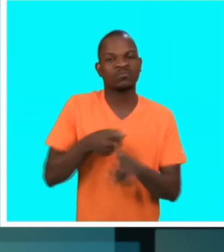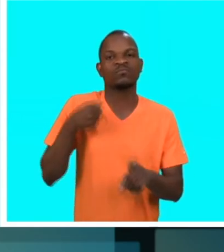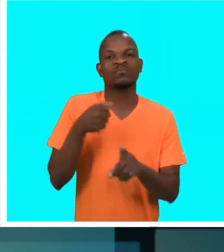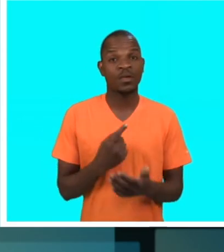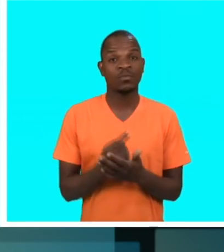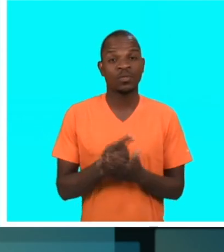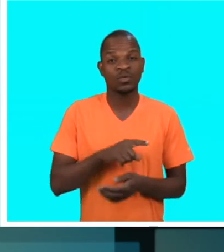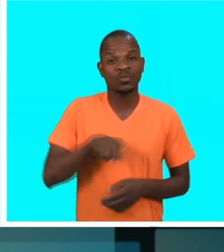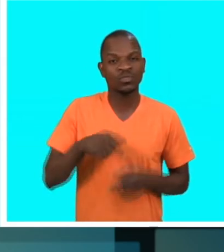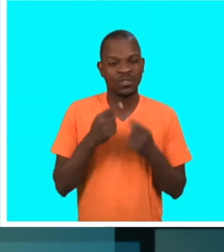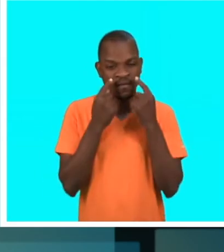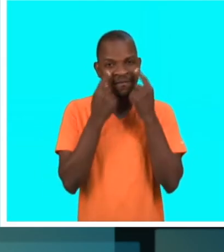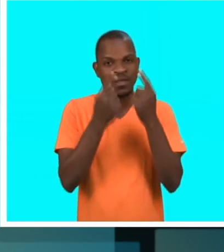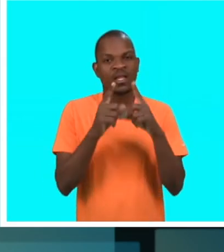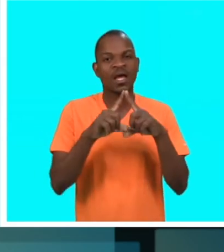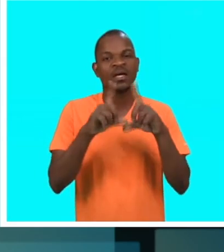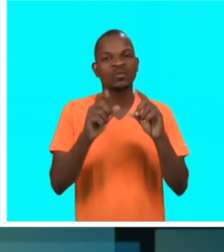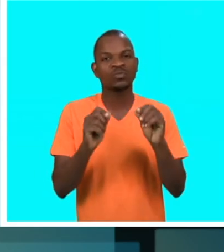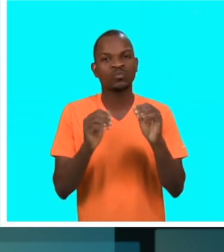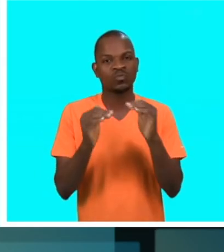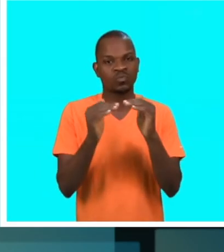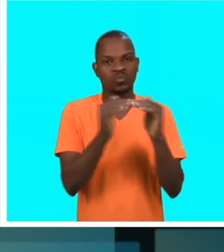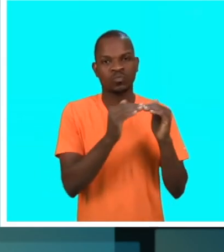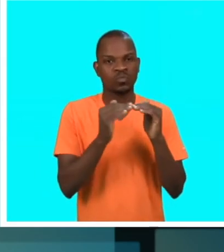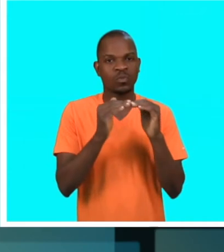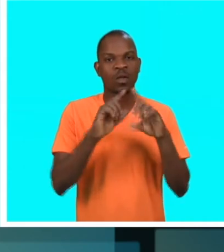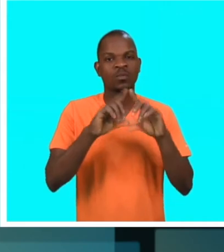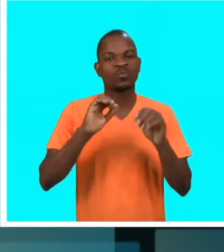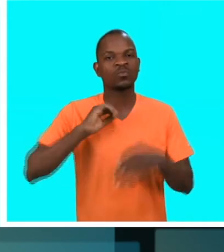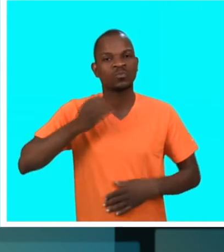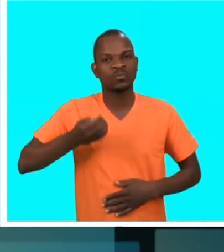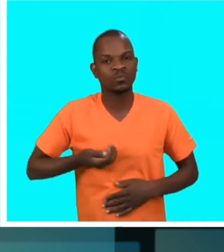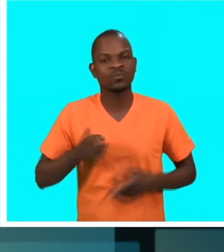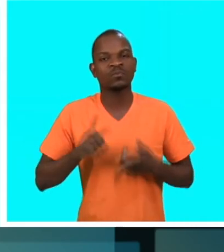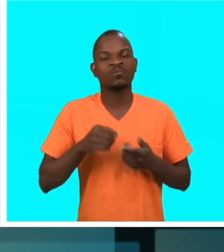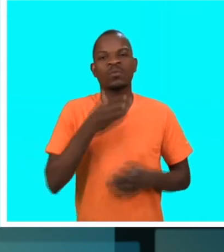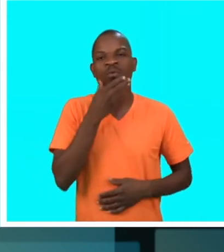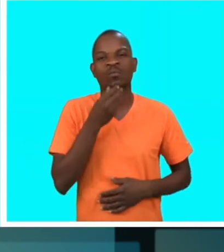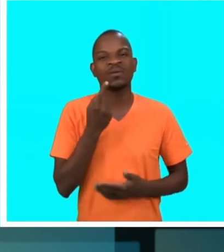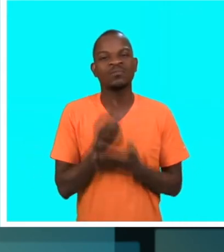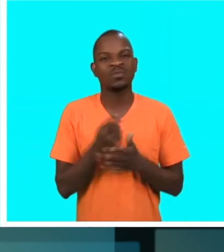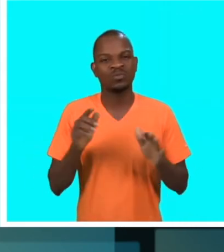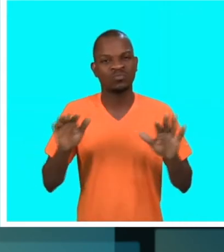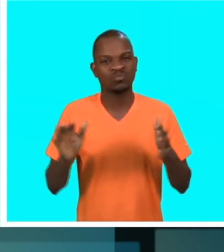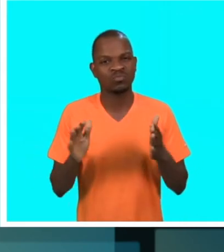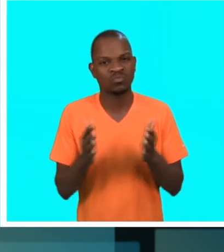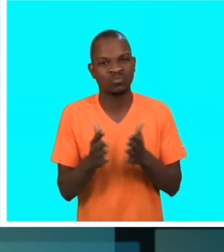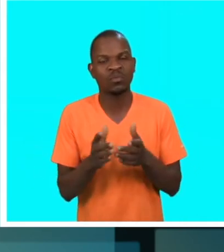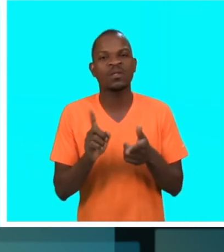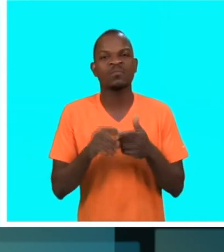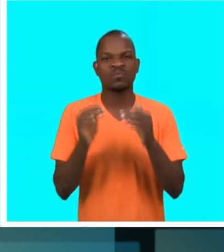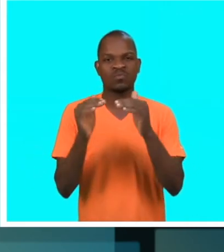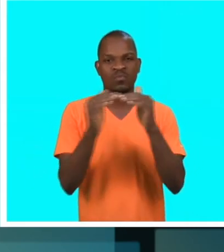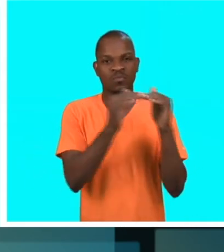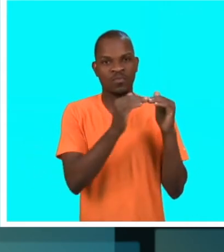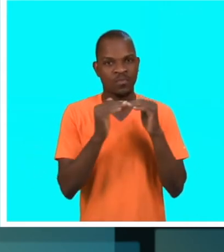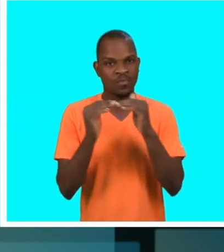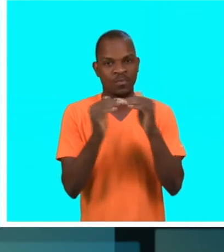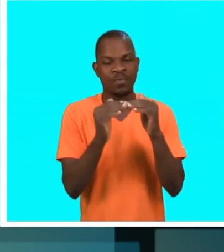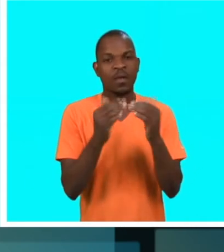a combater. Olharmos para essa questão dos papéis de gênero diferenciados, tentarmos minimizar, tornarmos mais igualitários, mais